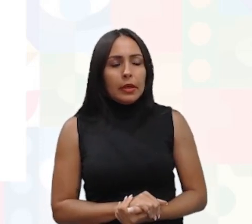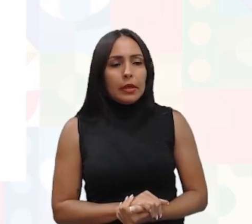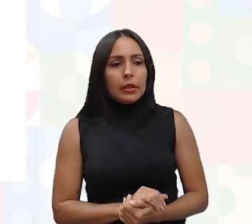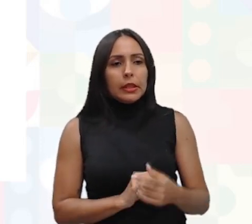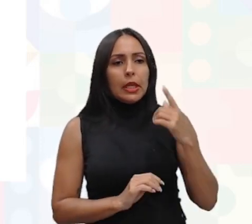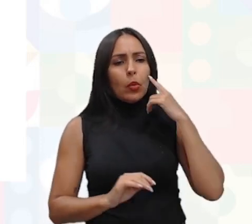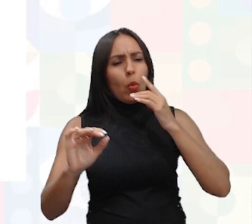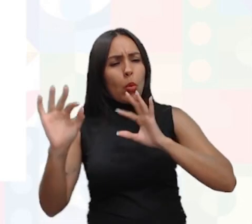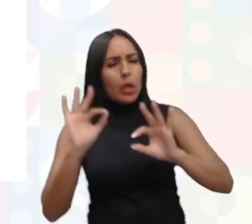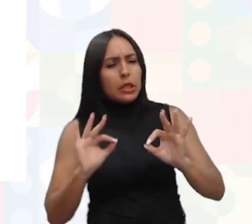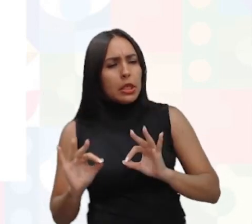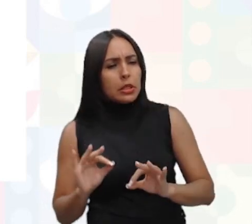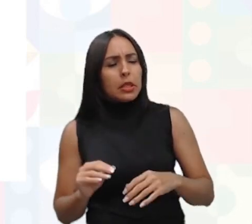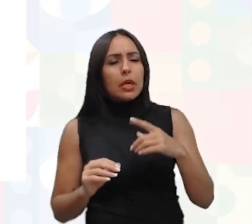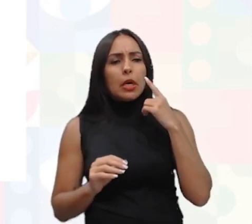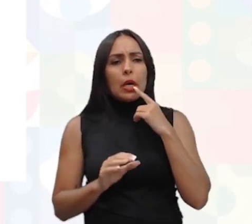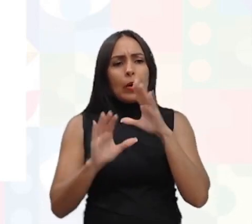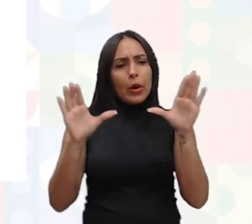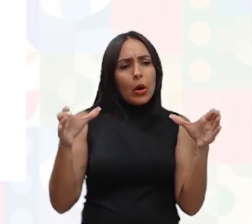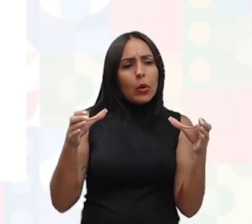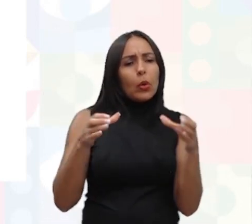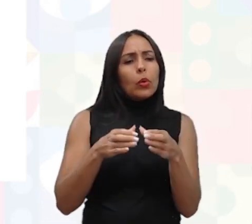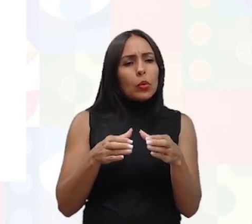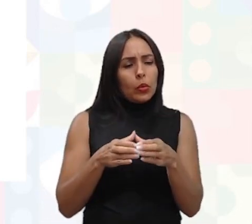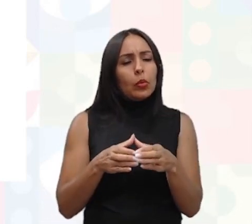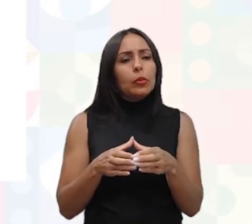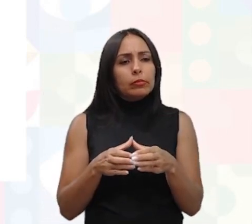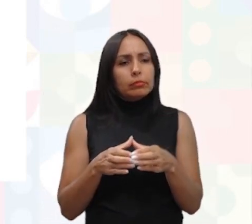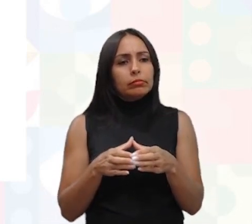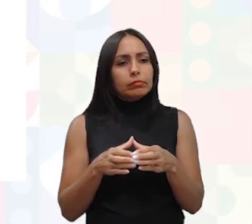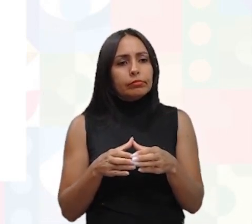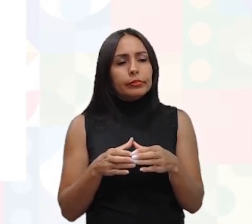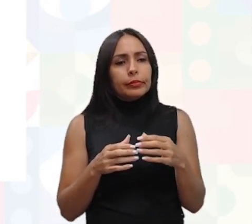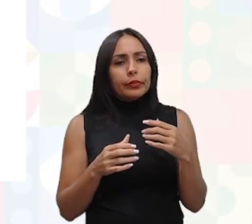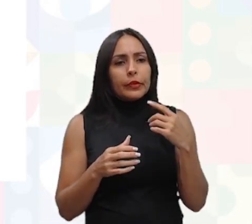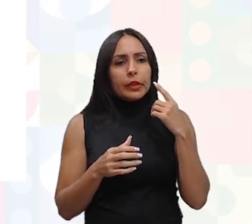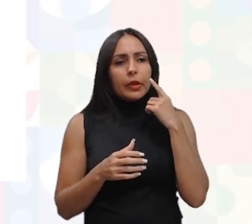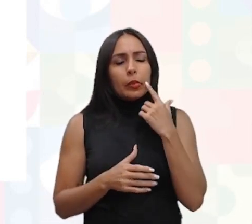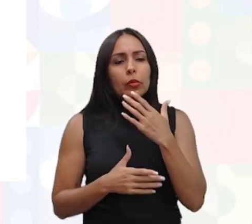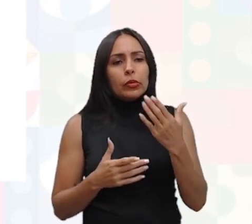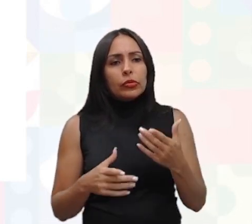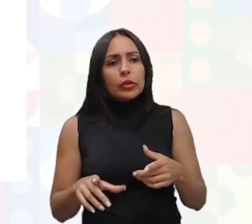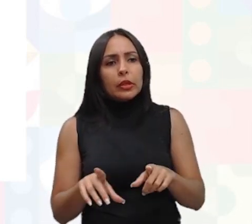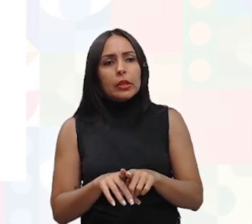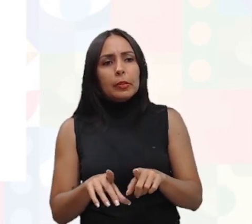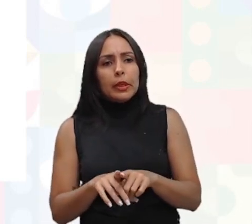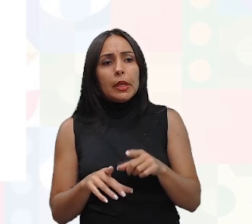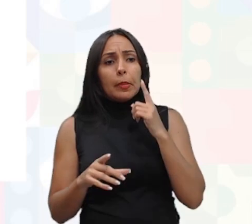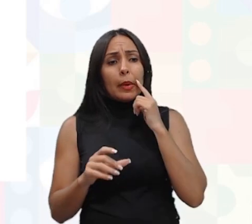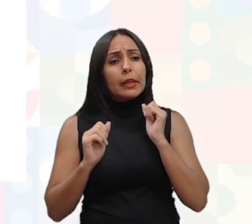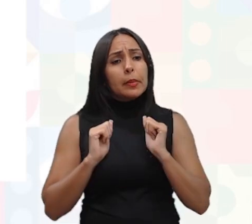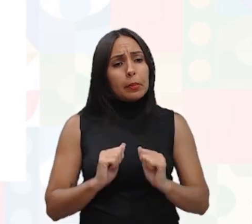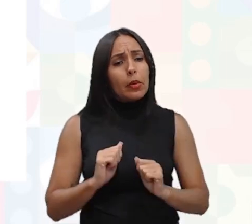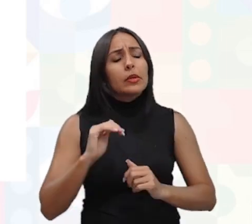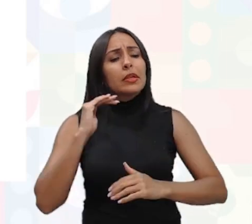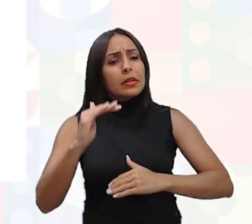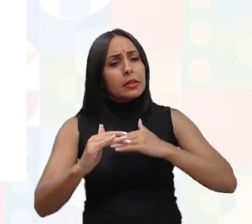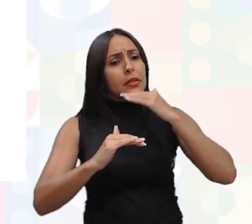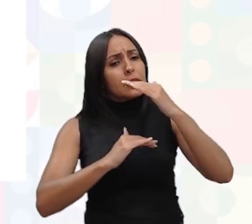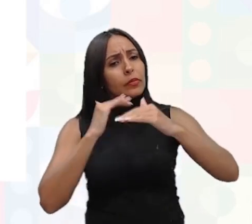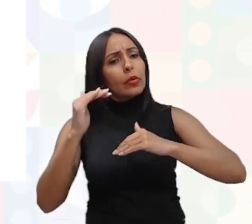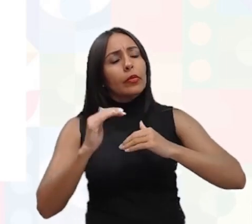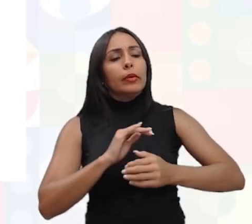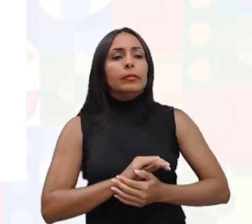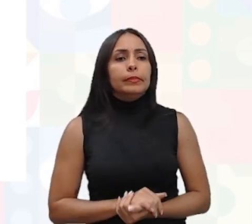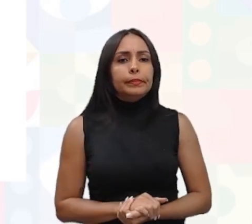organizações ou grupos que estão realizando eventos e que busca patrocínio para que possam desenvolver essas atividades.